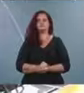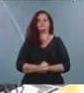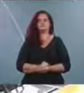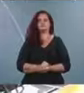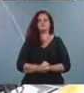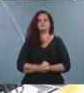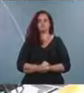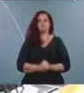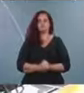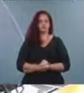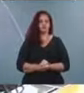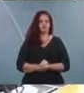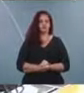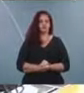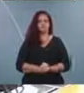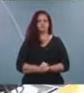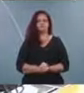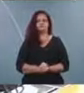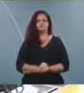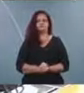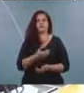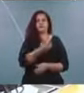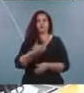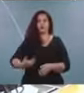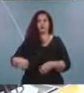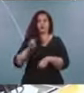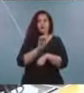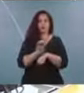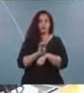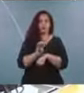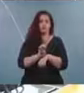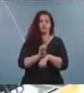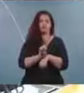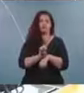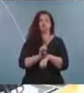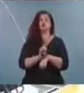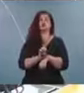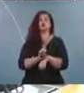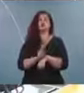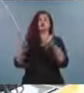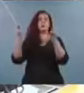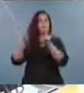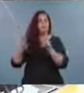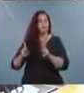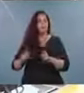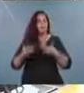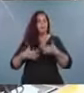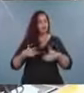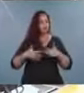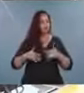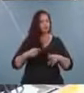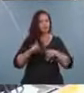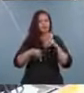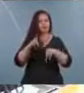para, junto com as forças de segurança do estado, poder dar mais tranquilidade ao povo potiguar. E